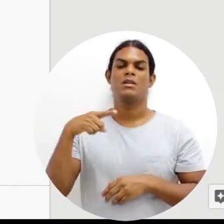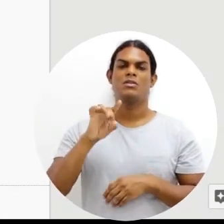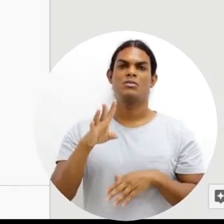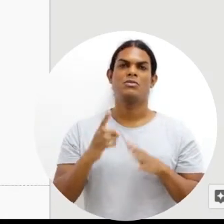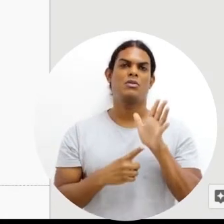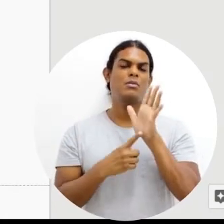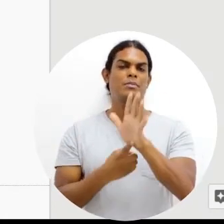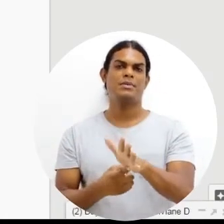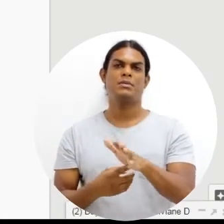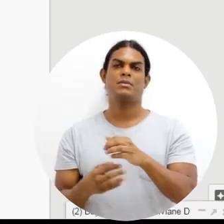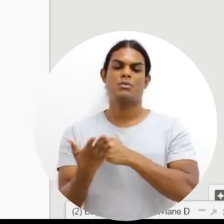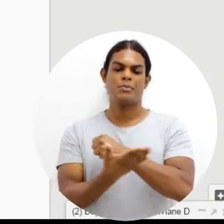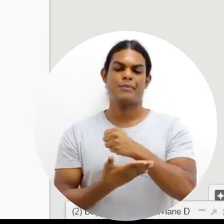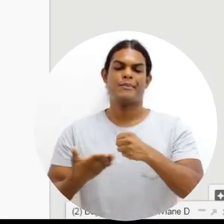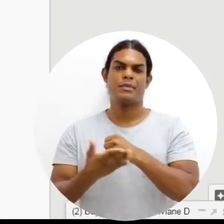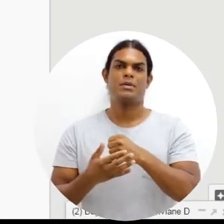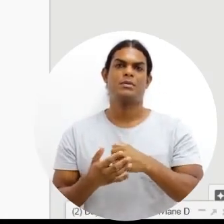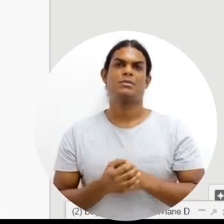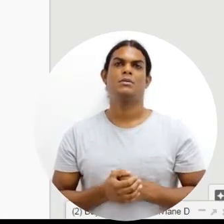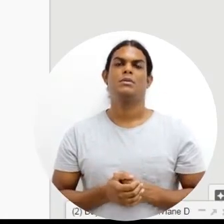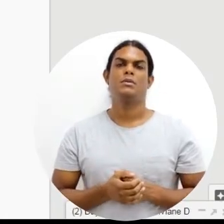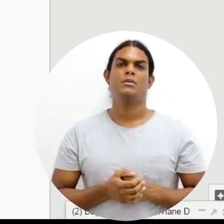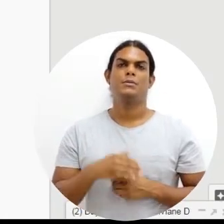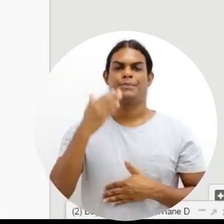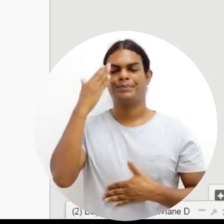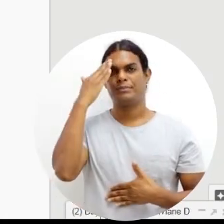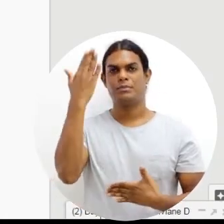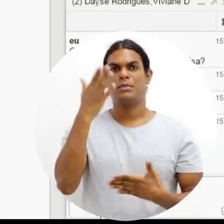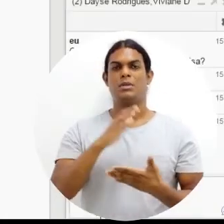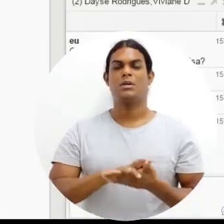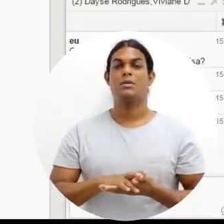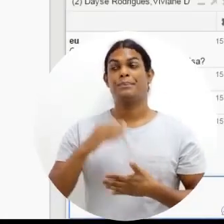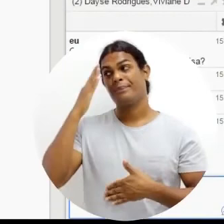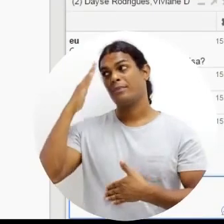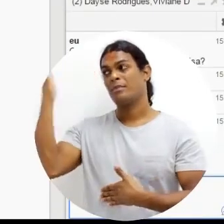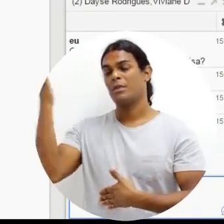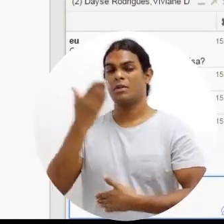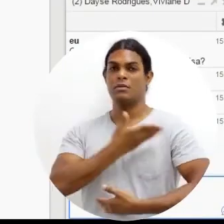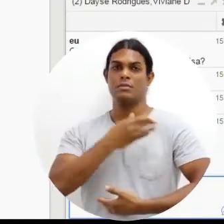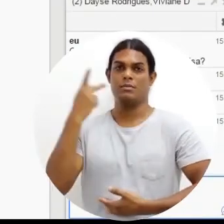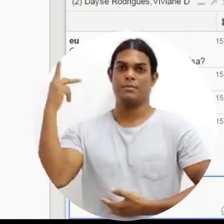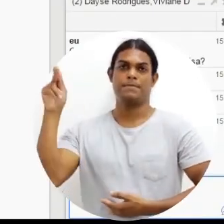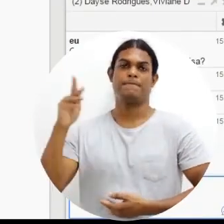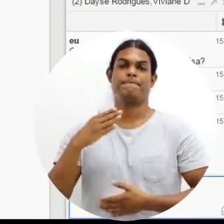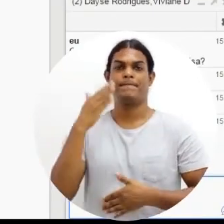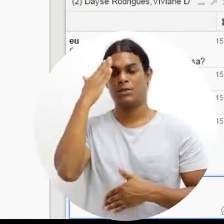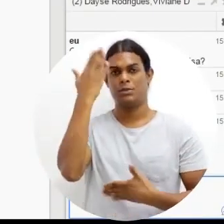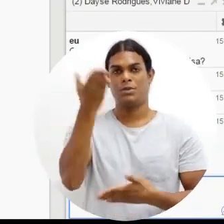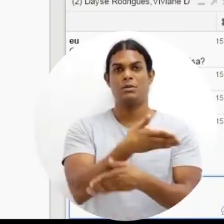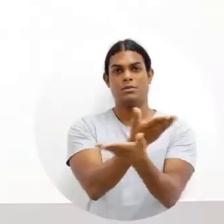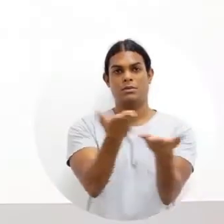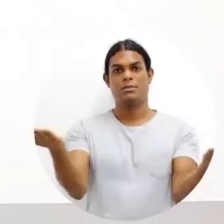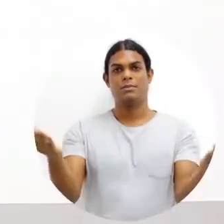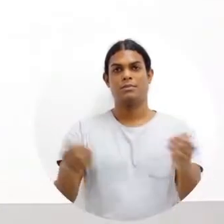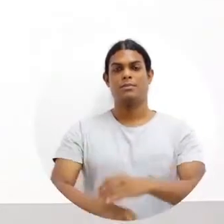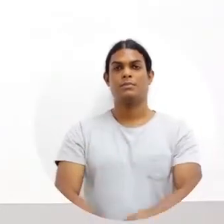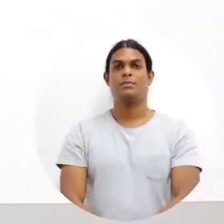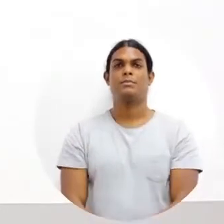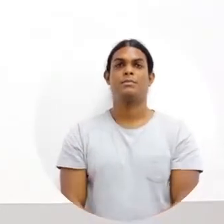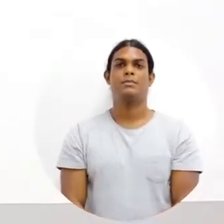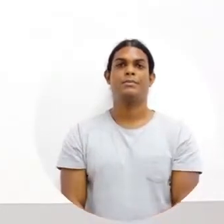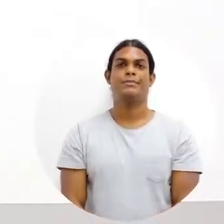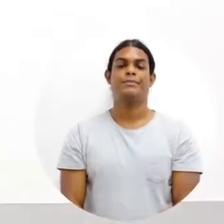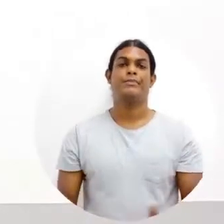vocês possam conhecer e explorar. Eu agradeço aqui a minha colega Viviane e meu muito obrigada também a vocês.